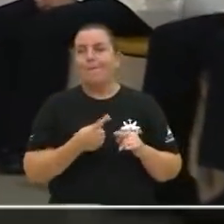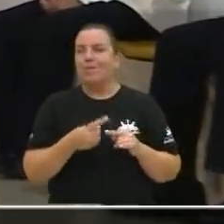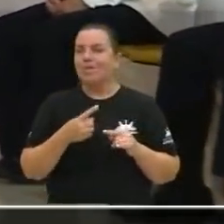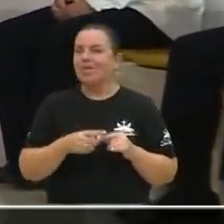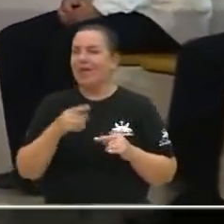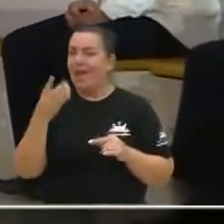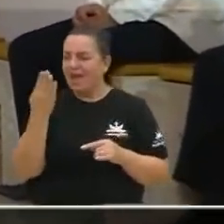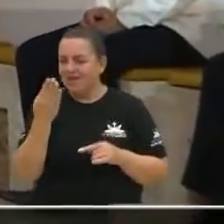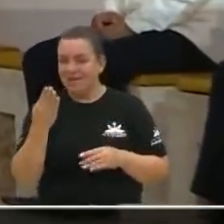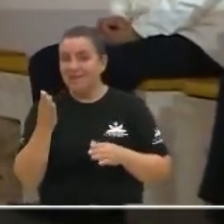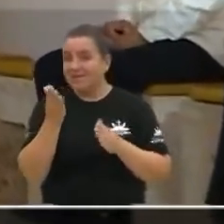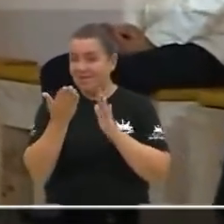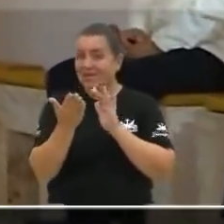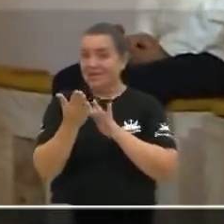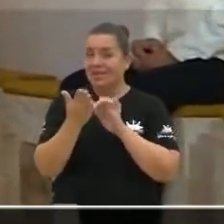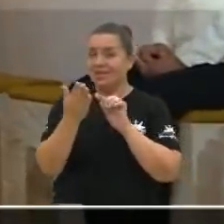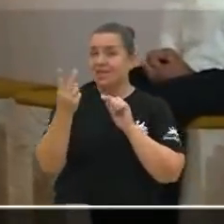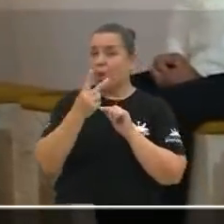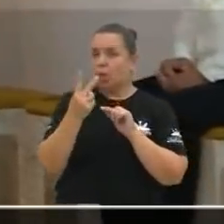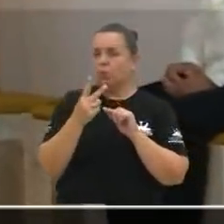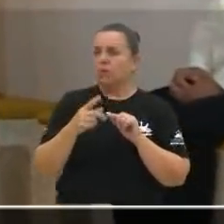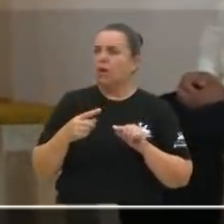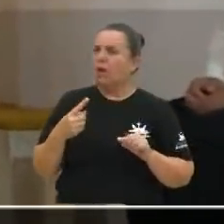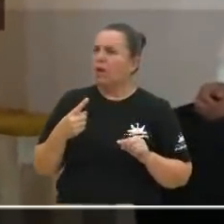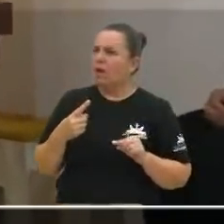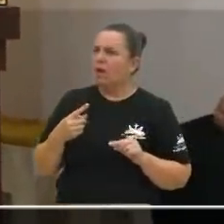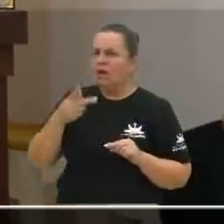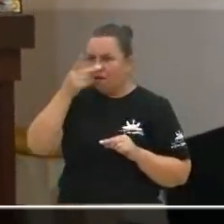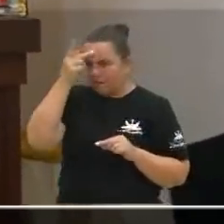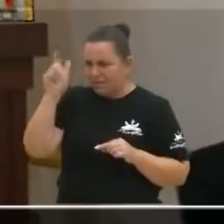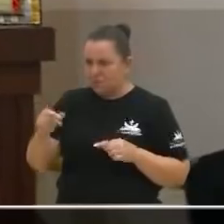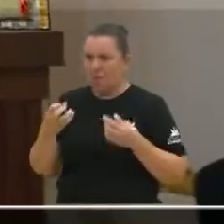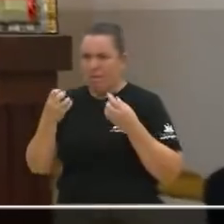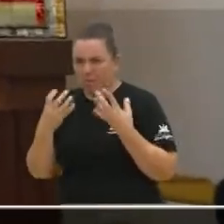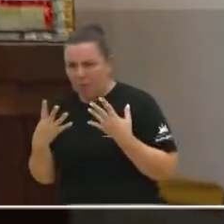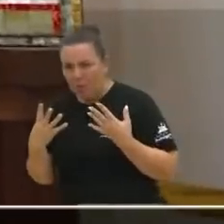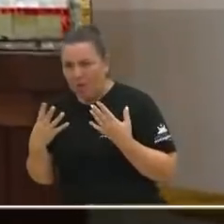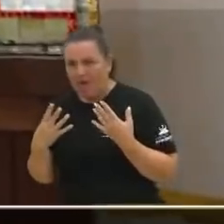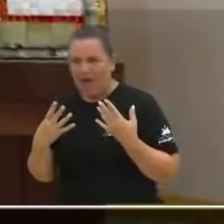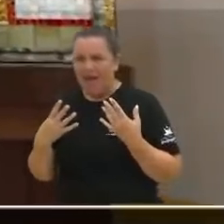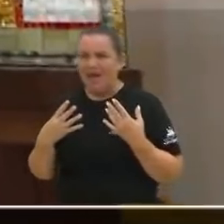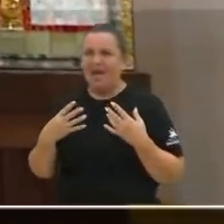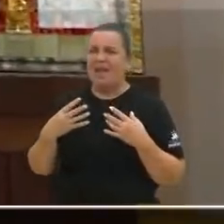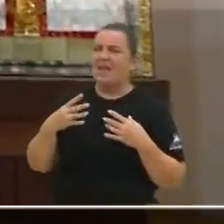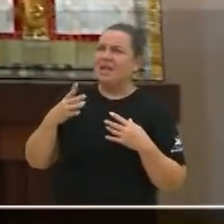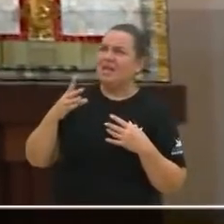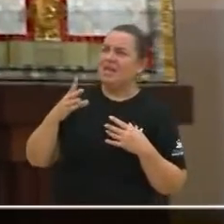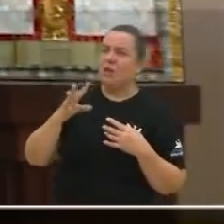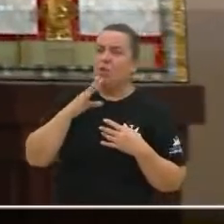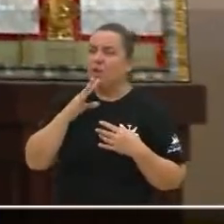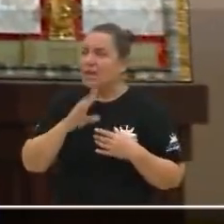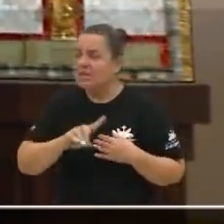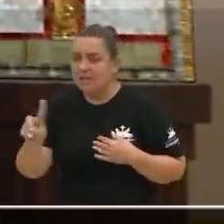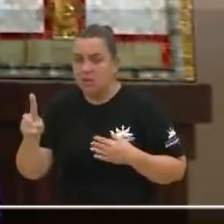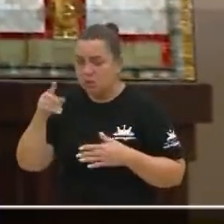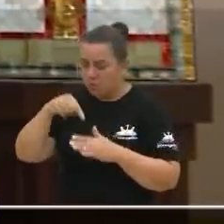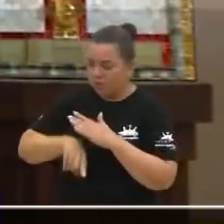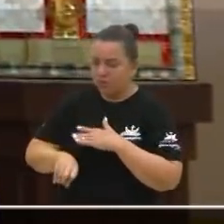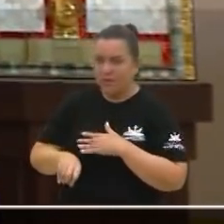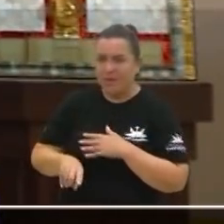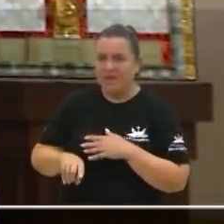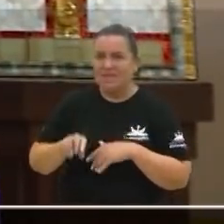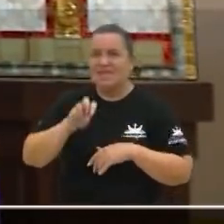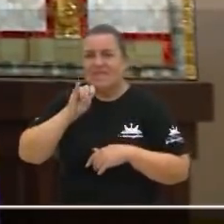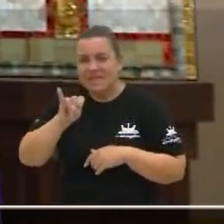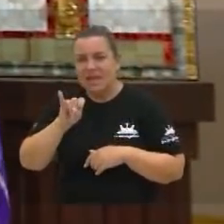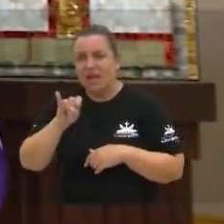é bom e ninguém mergulho em Deus tratando o outro como e Aos Trancos e